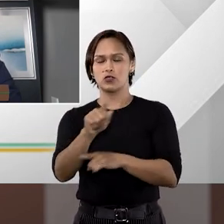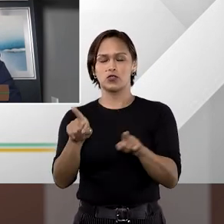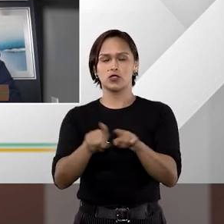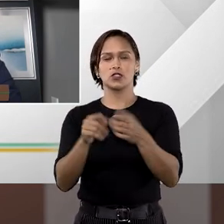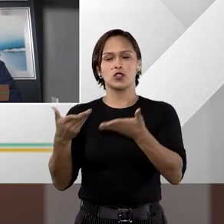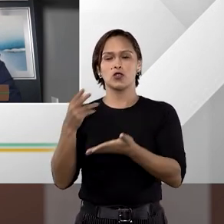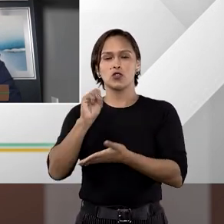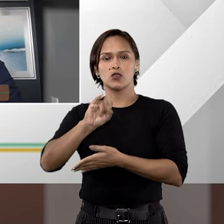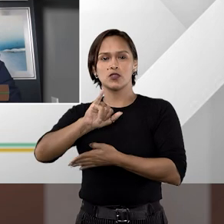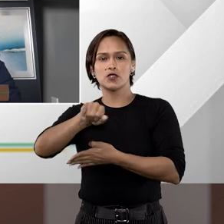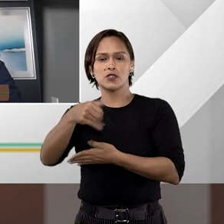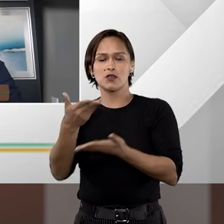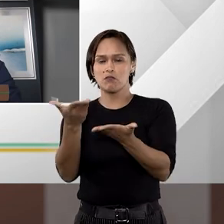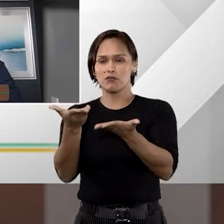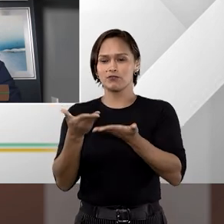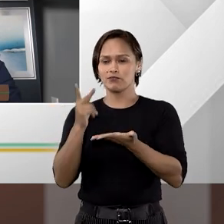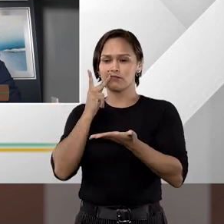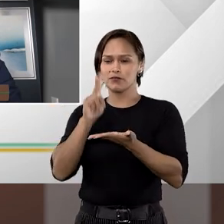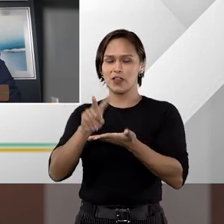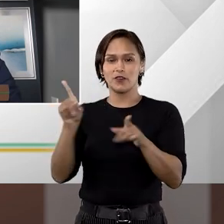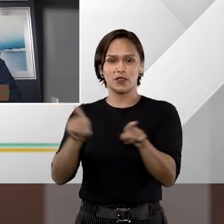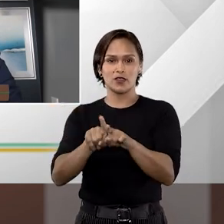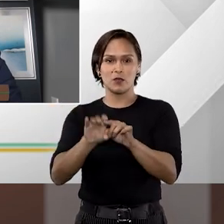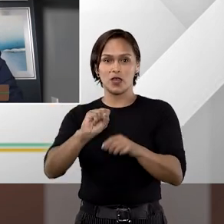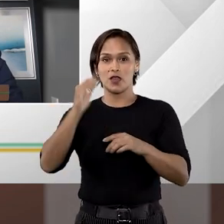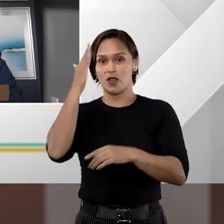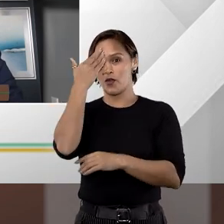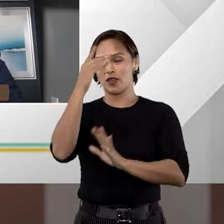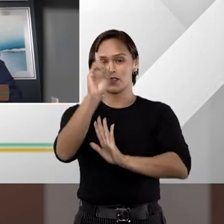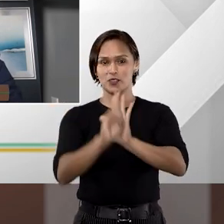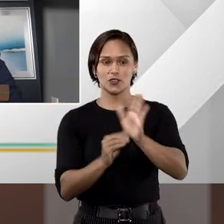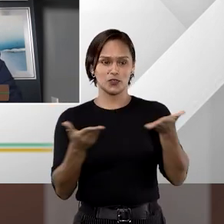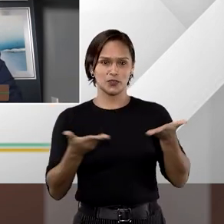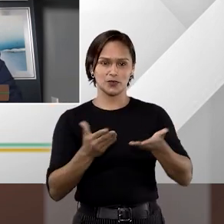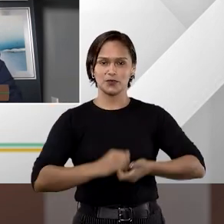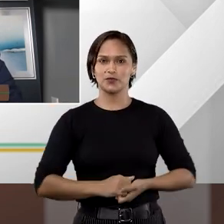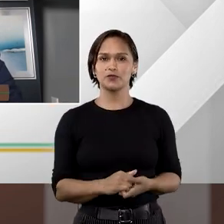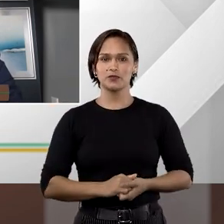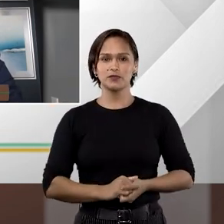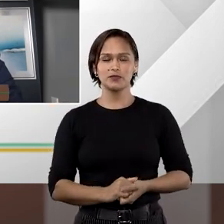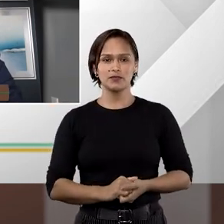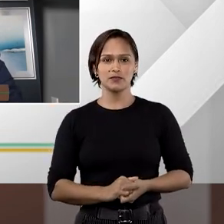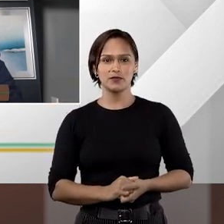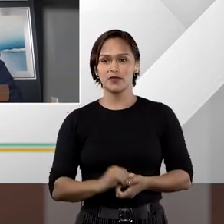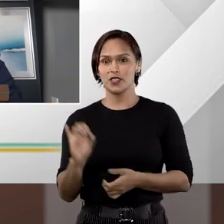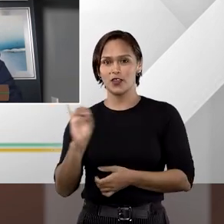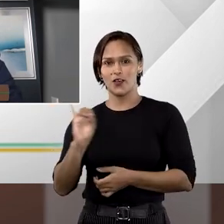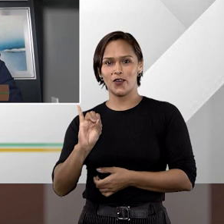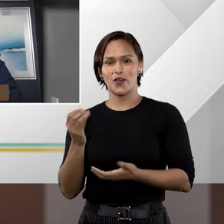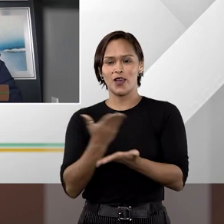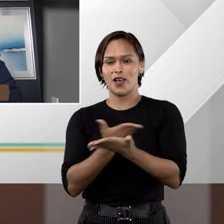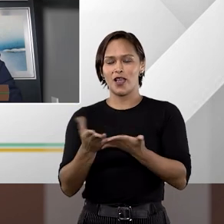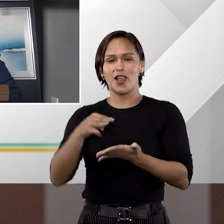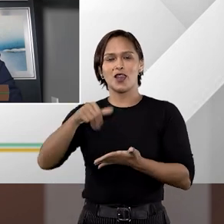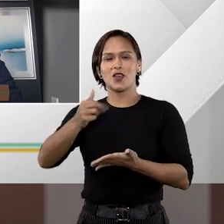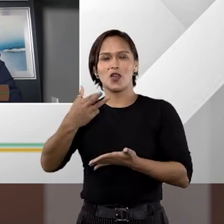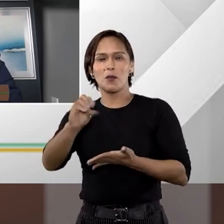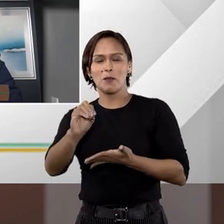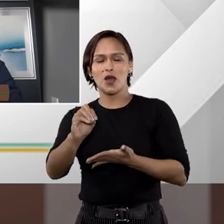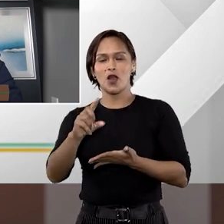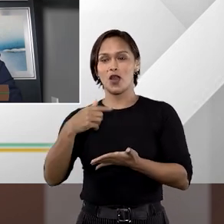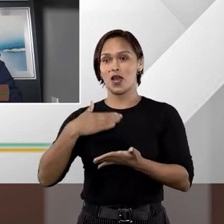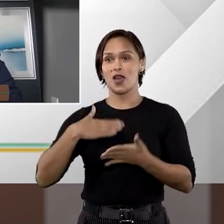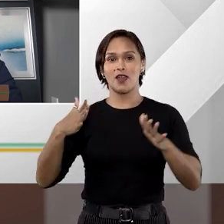Doutor Sérgio Araújo Gomes seja muito bem vindo também ao entender direito de hoje o Olá Fátima lá